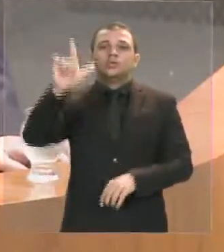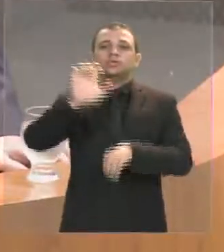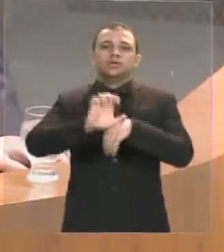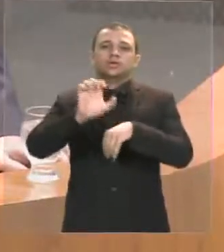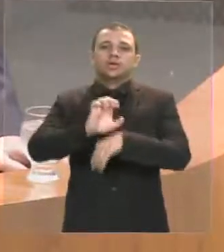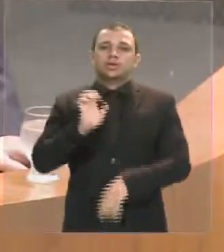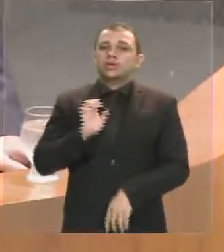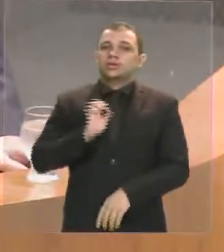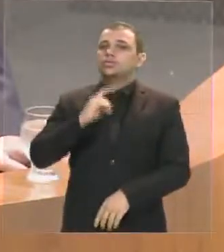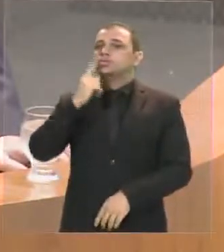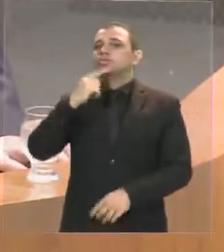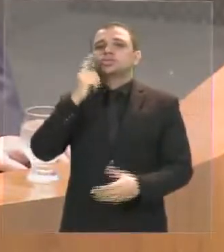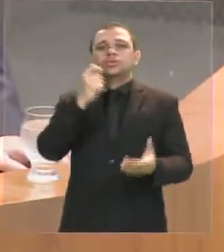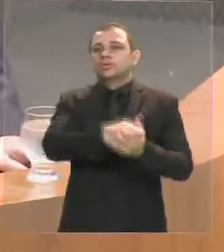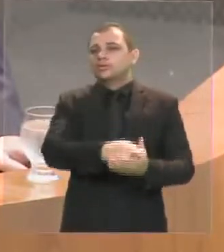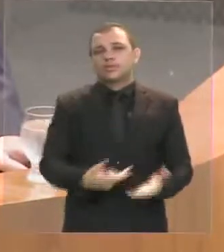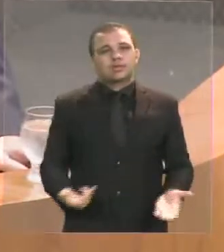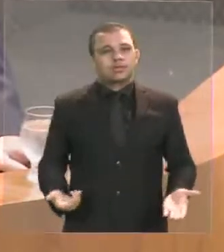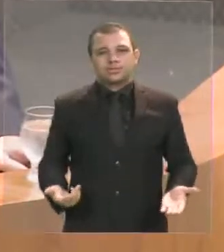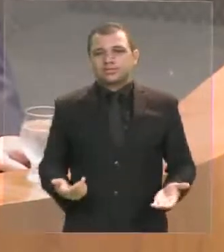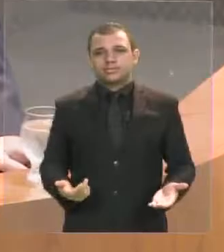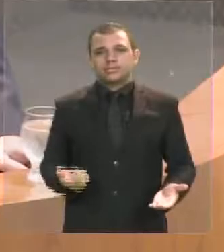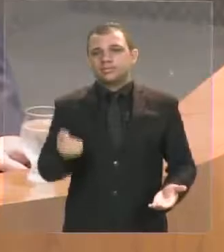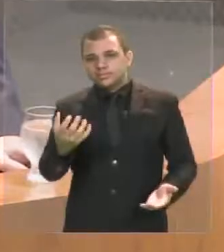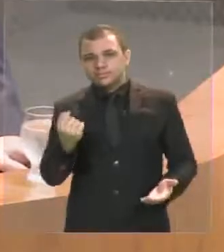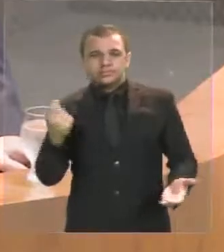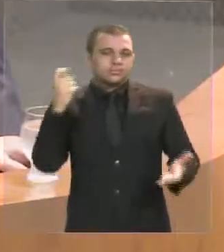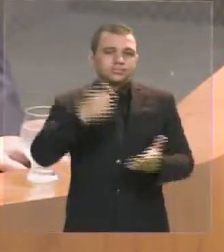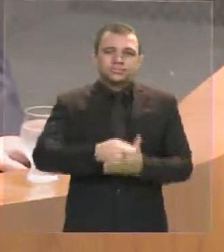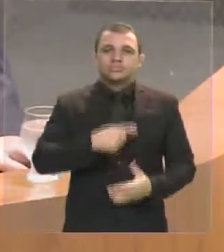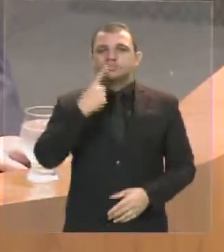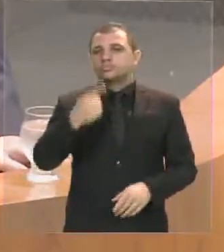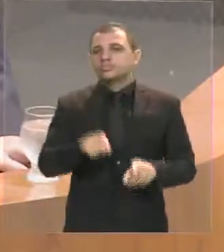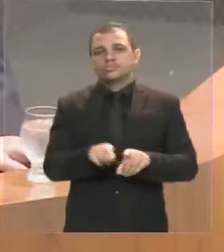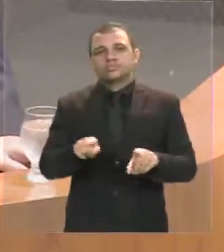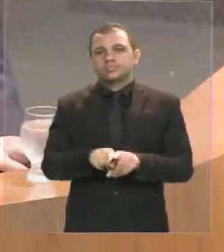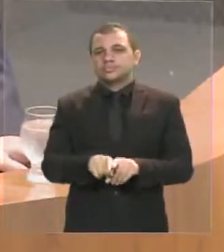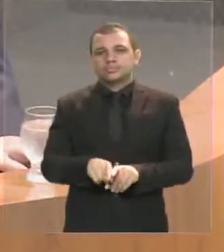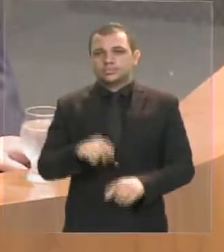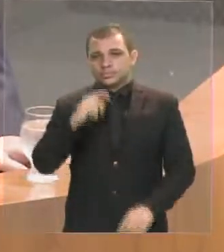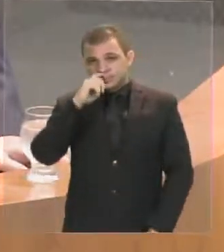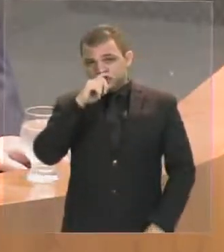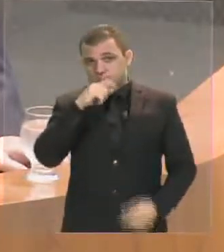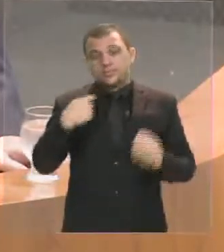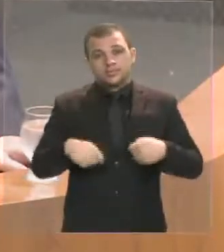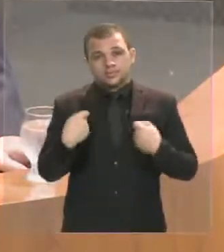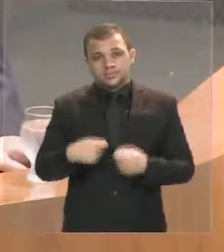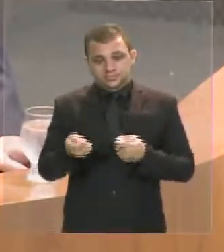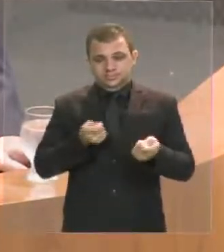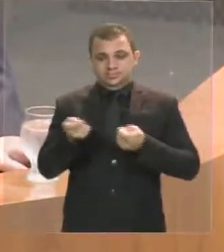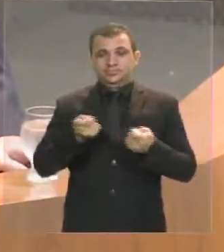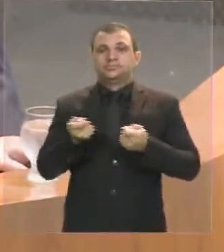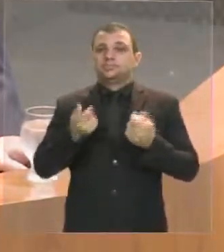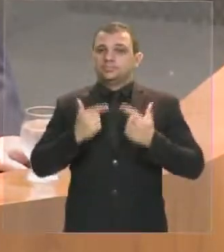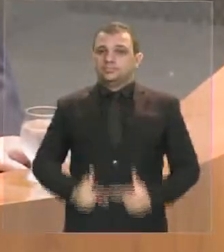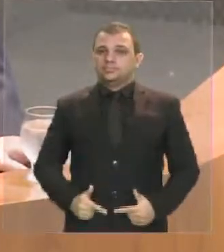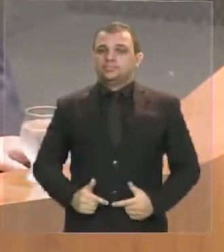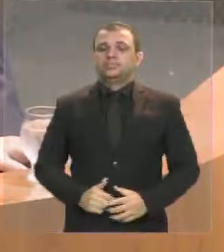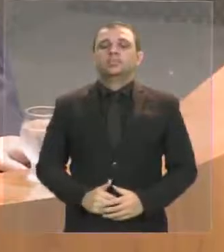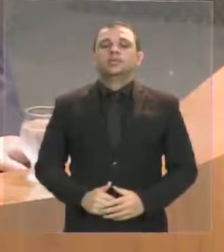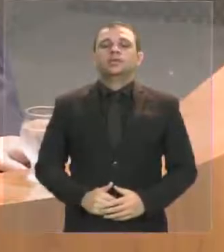folhas de pagamento nem seus aposentados. Então, é necessário a austeridade. Voltando à questão do